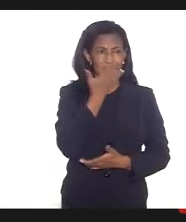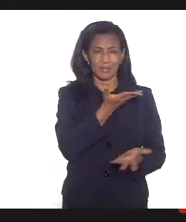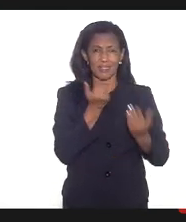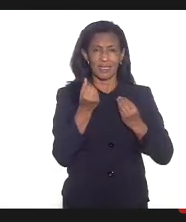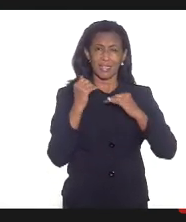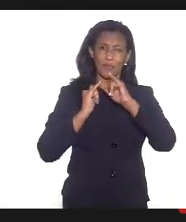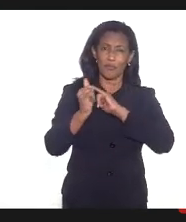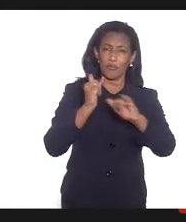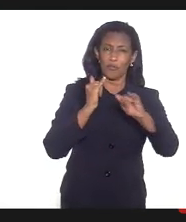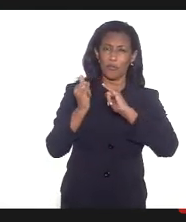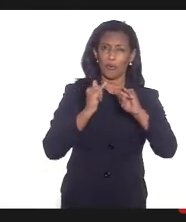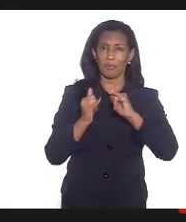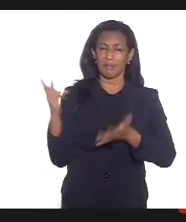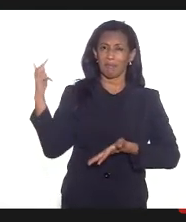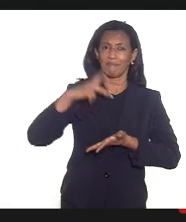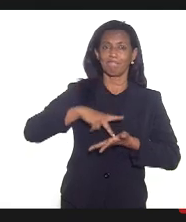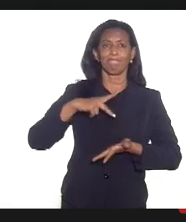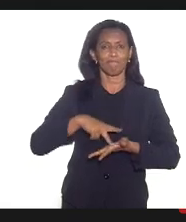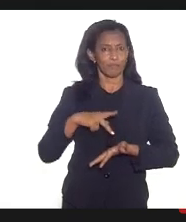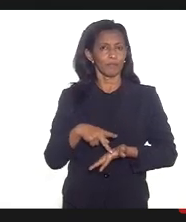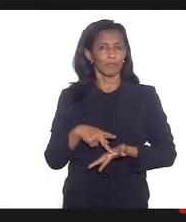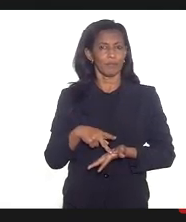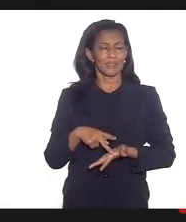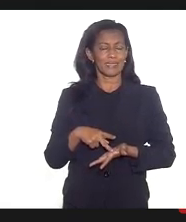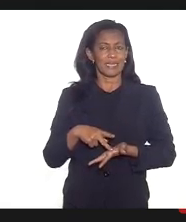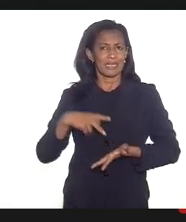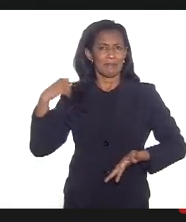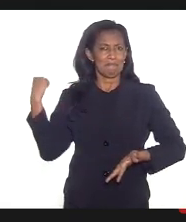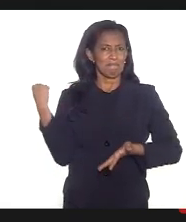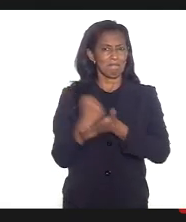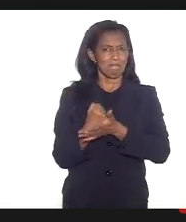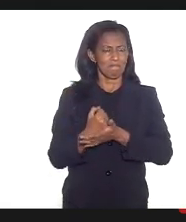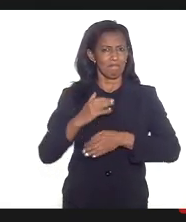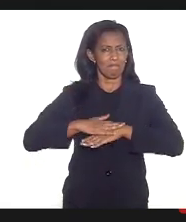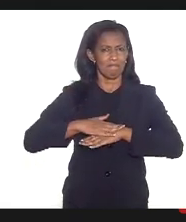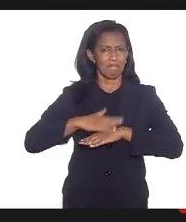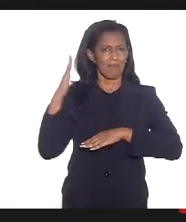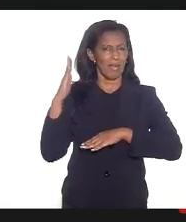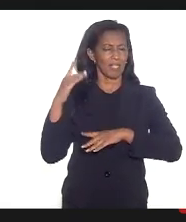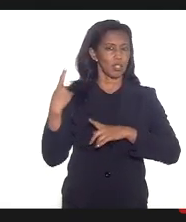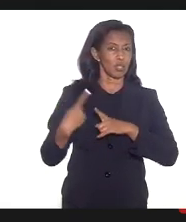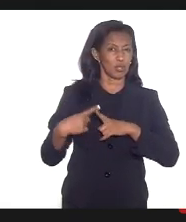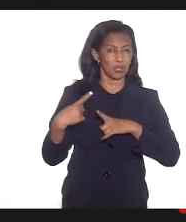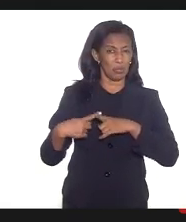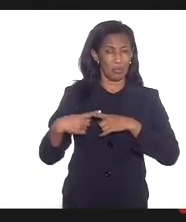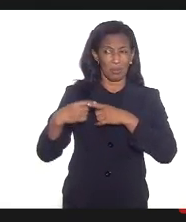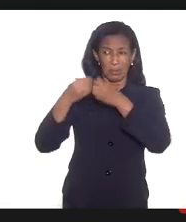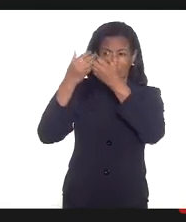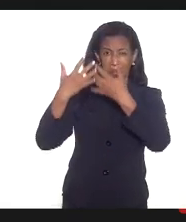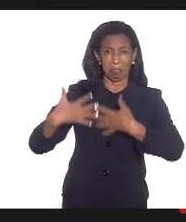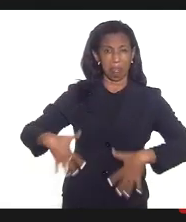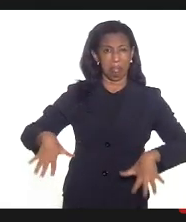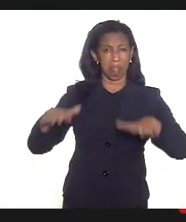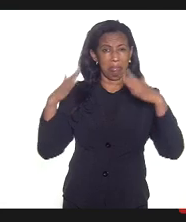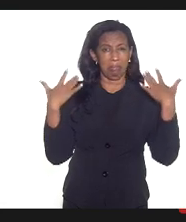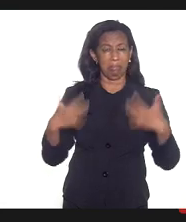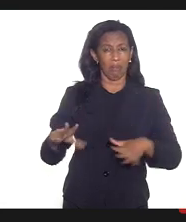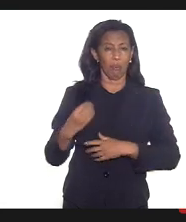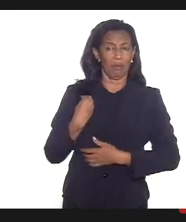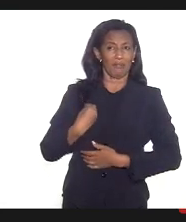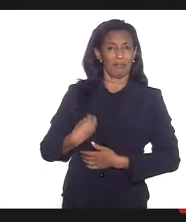informações trás da realidade impacta muito mais porque a lambança que ele é feita né